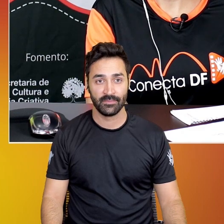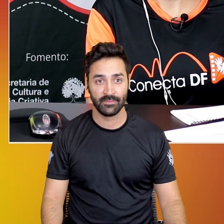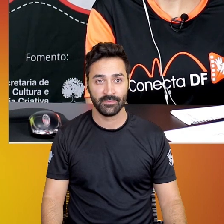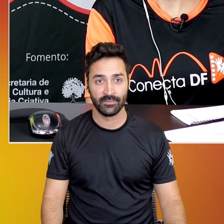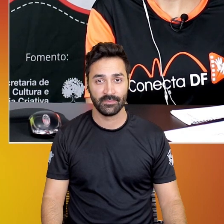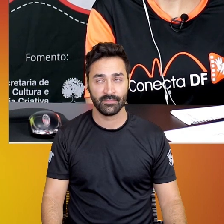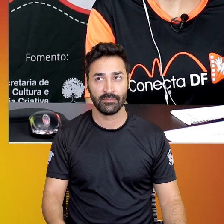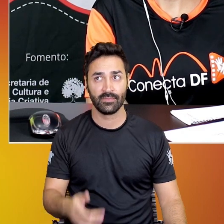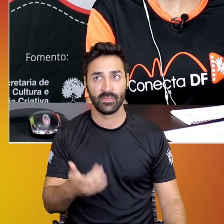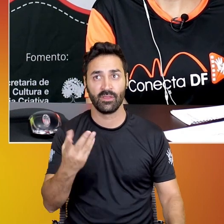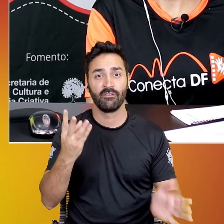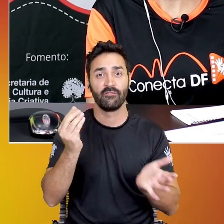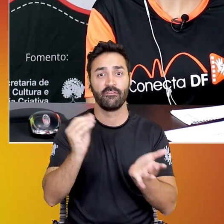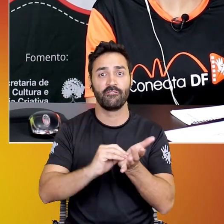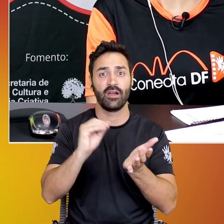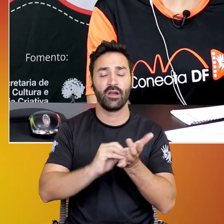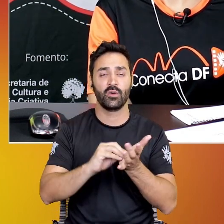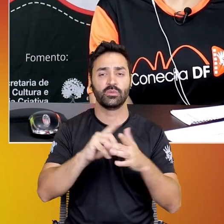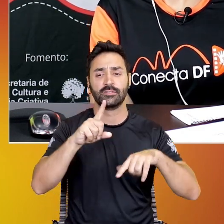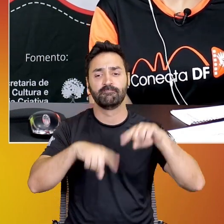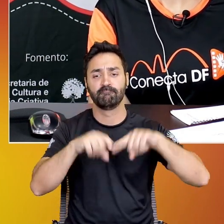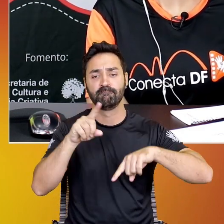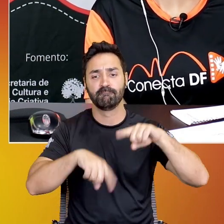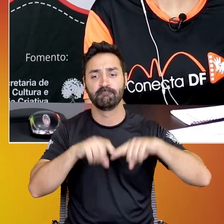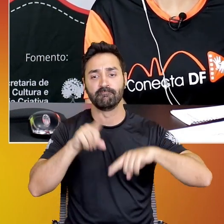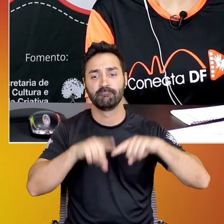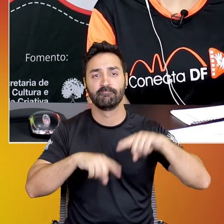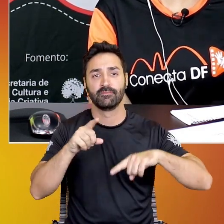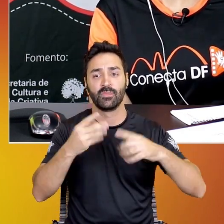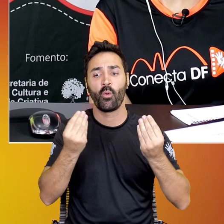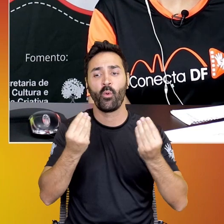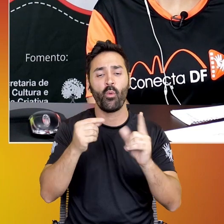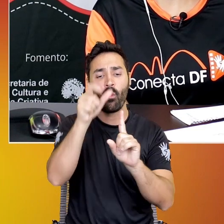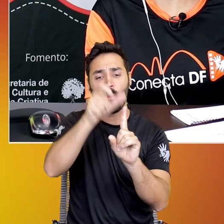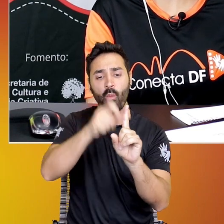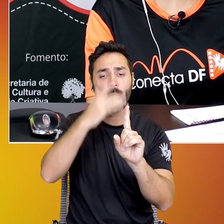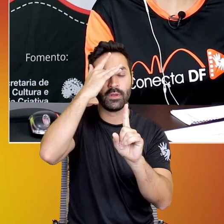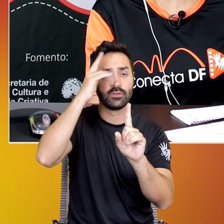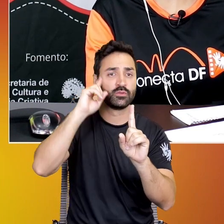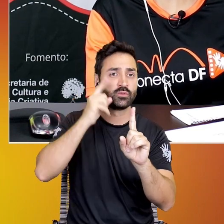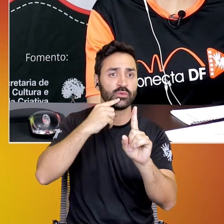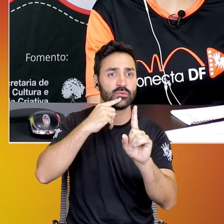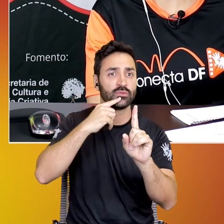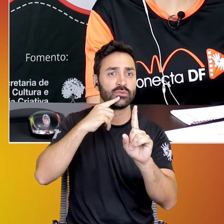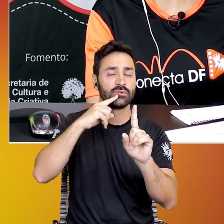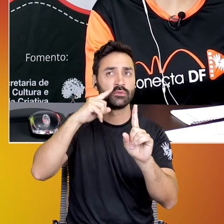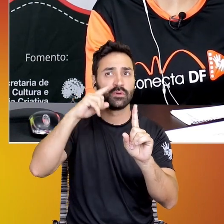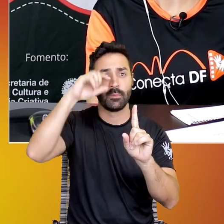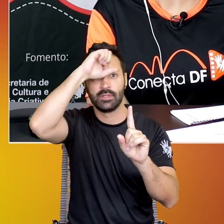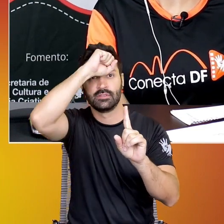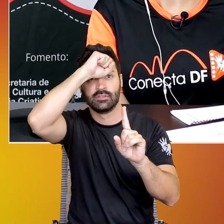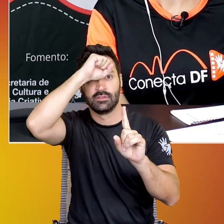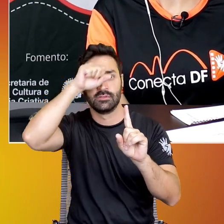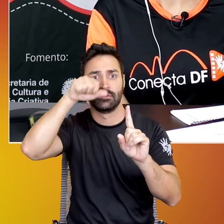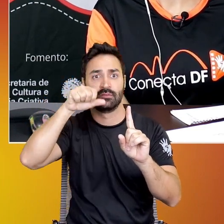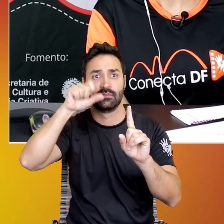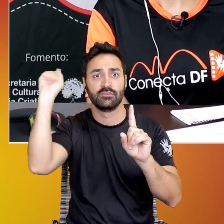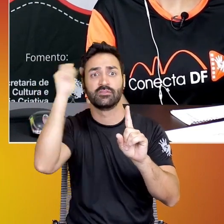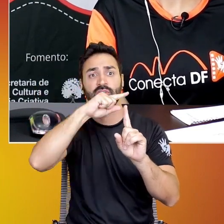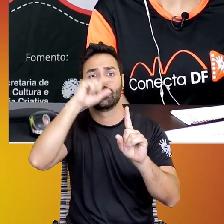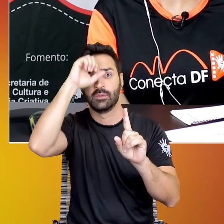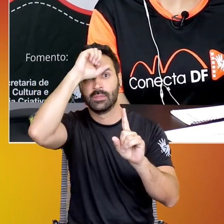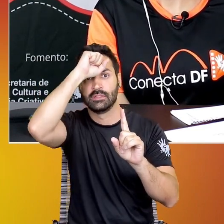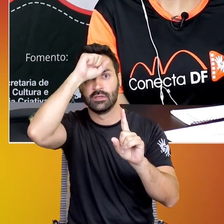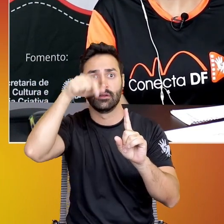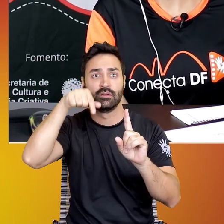falta de material para essa... Como é o aprendizado dessa pessoa? Dificuldade do aprendizado, né? Dificuldade de aprendizado